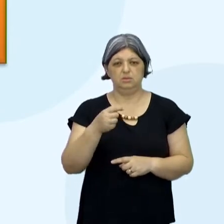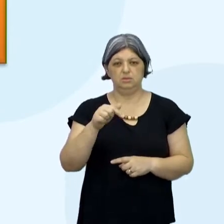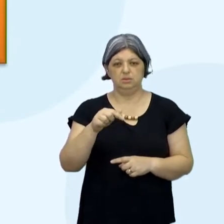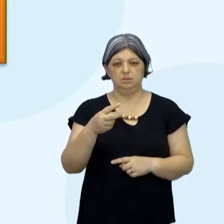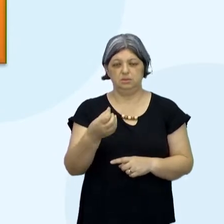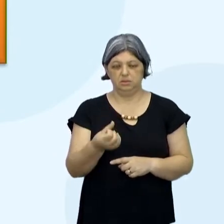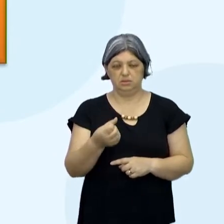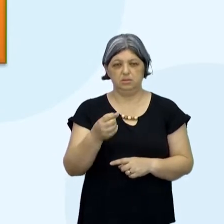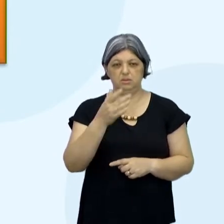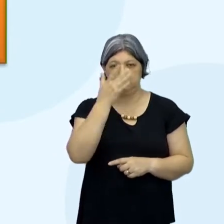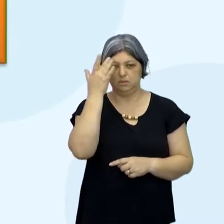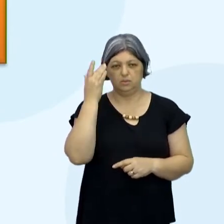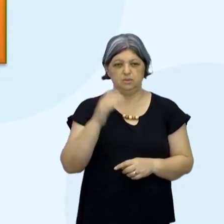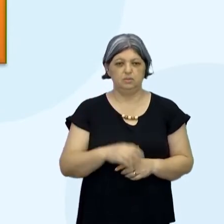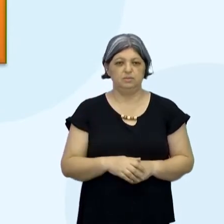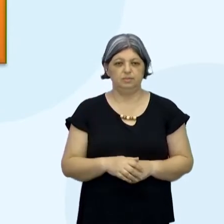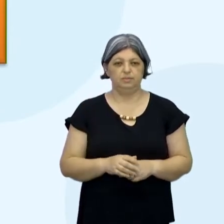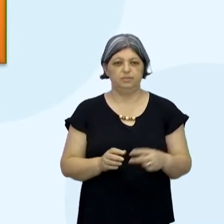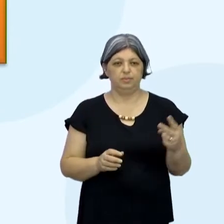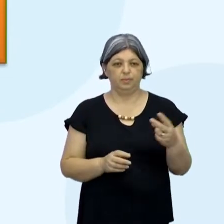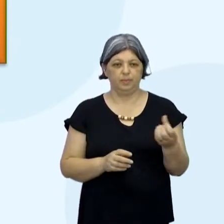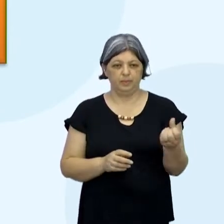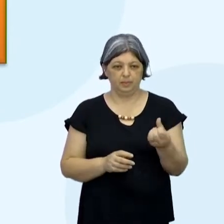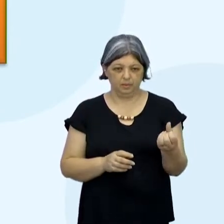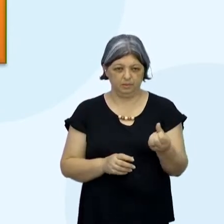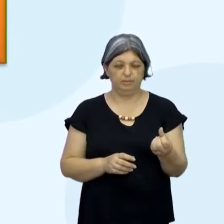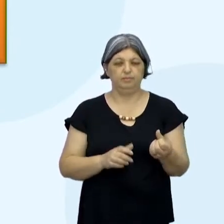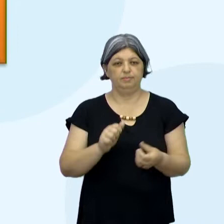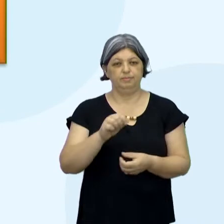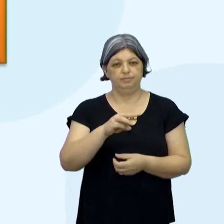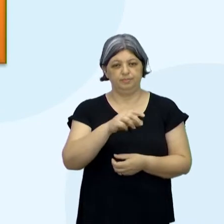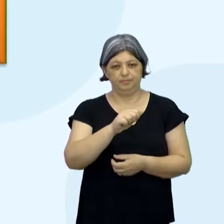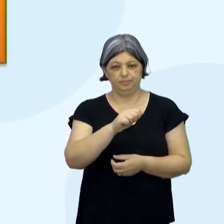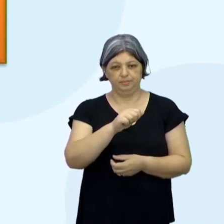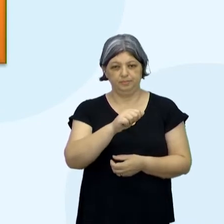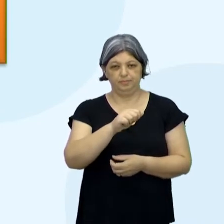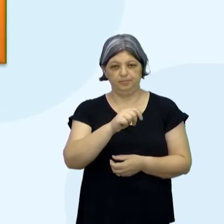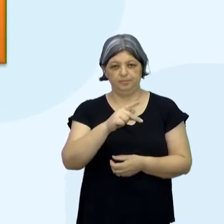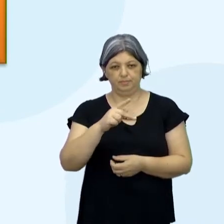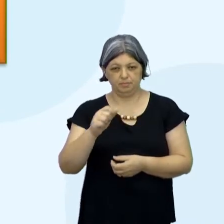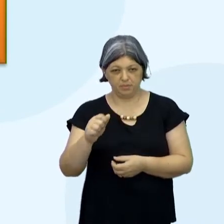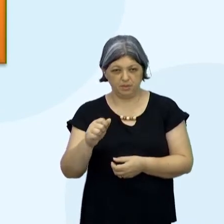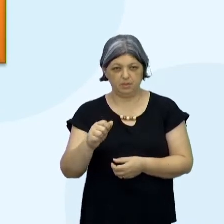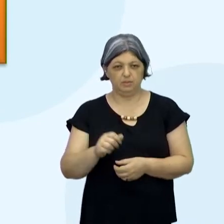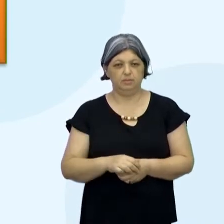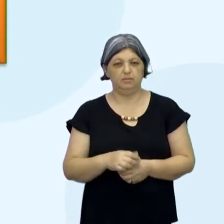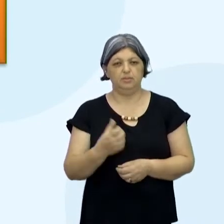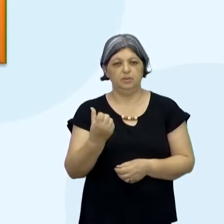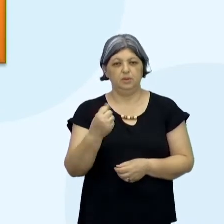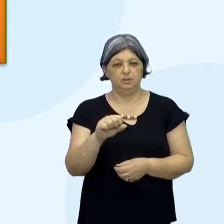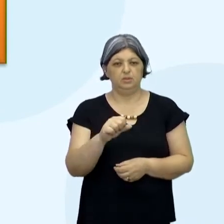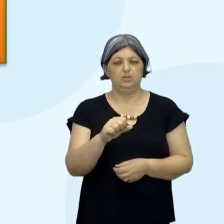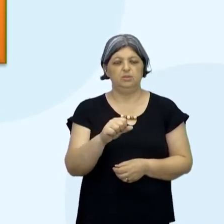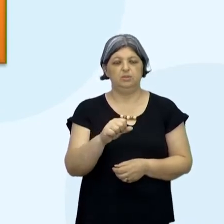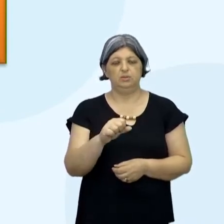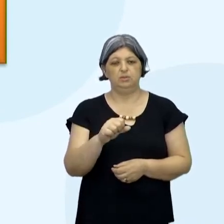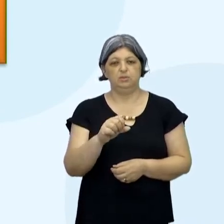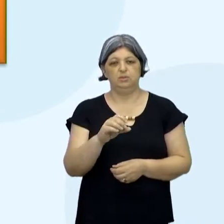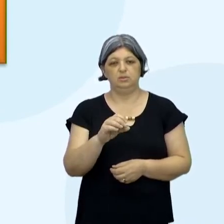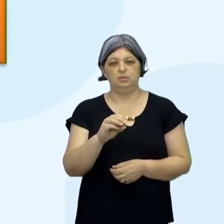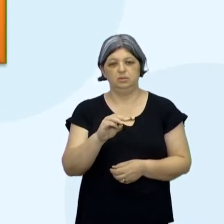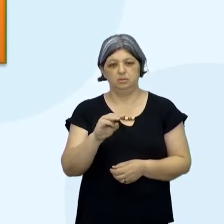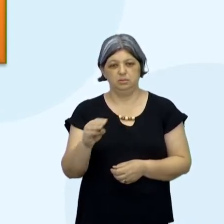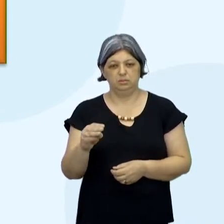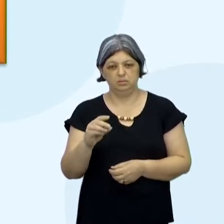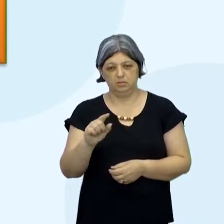906.876 habitantes. Em 26º, Amapá, com mais aí de 800 mil habitantes.